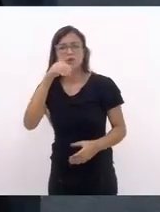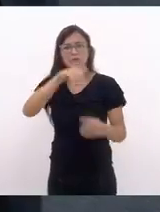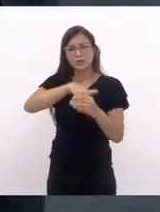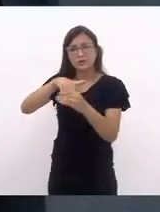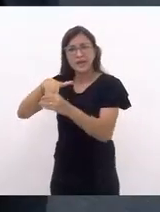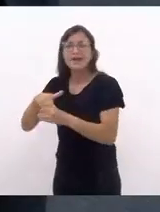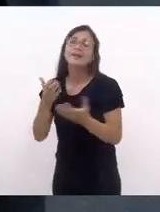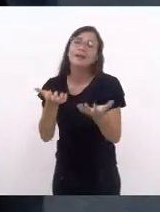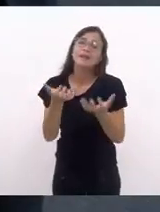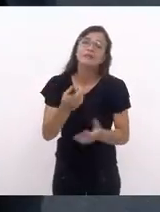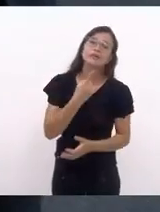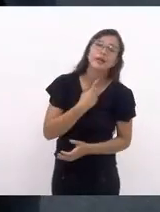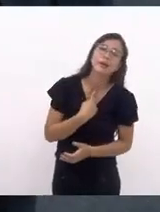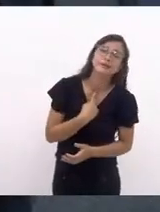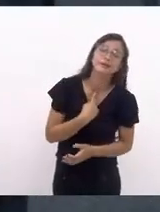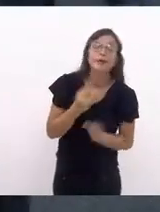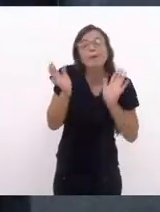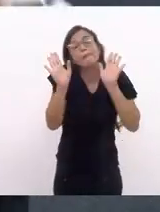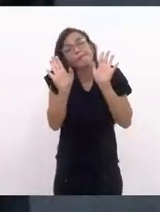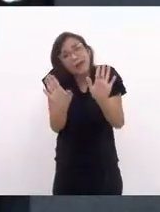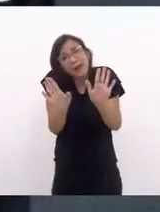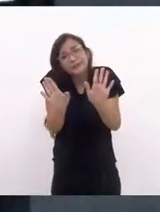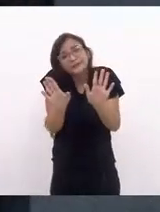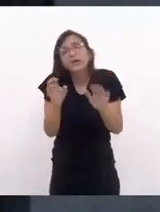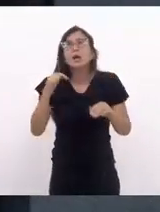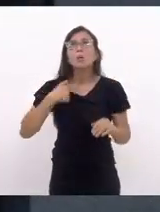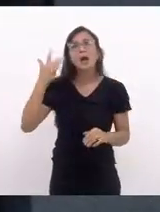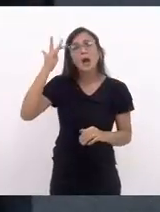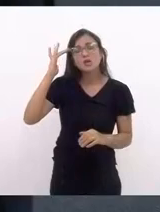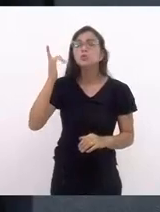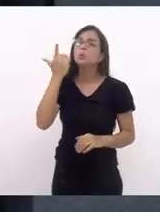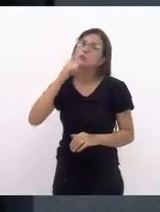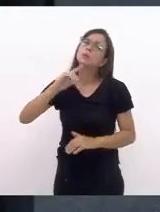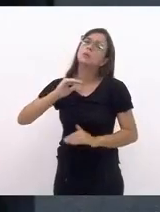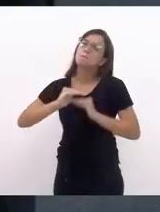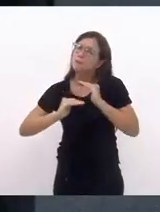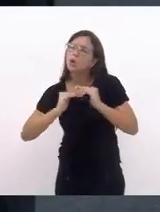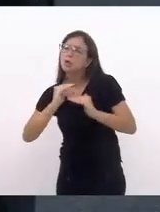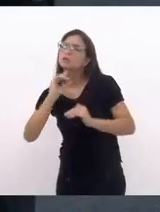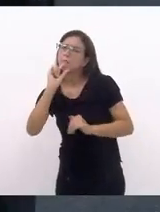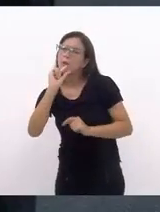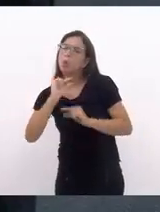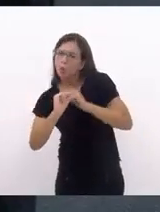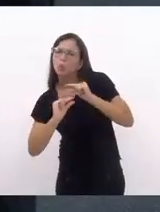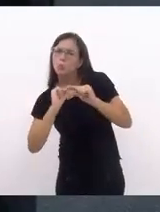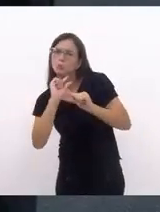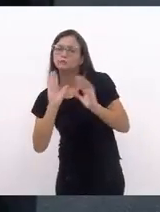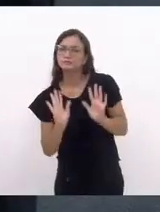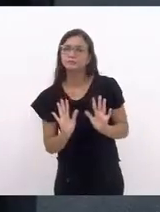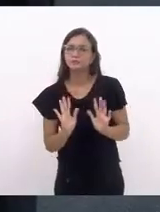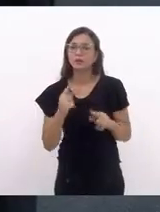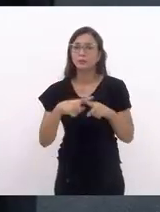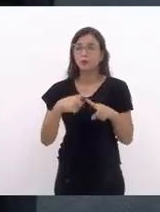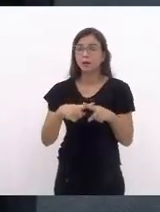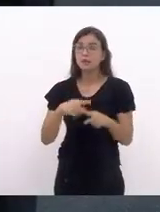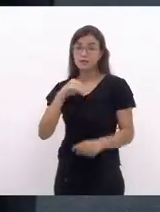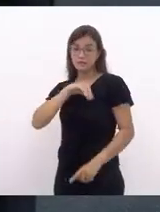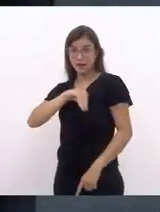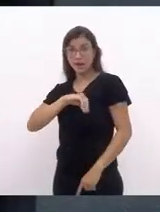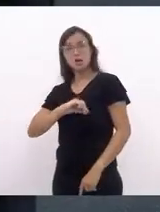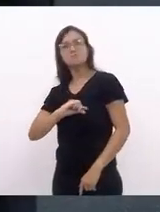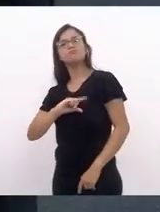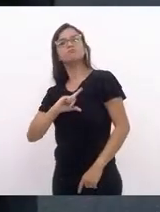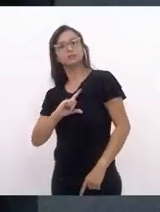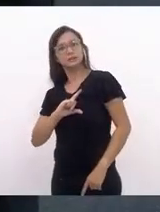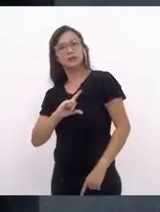mas Considero que essa casa avançou no sentido de elevar o patamar salarial do